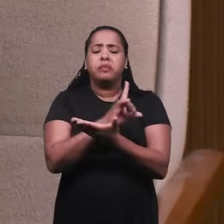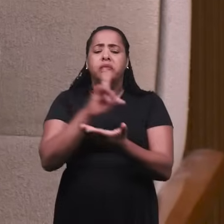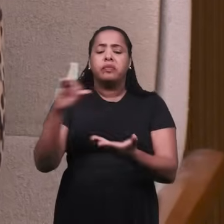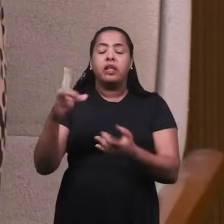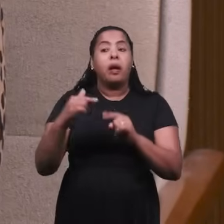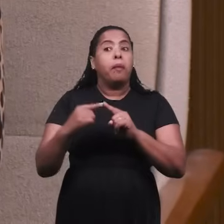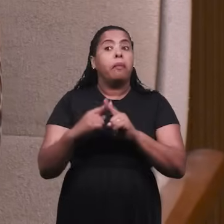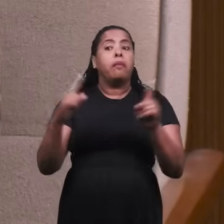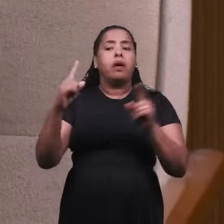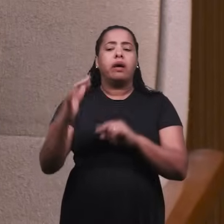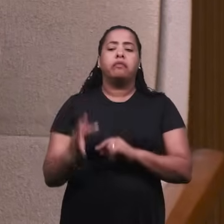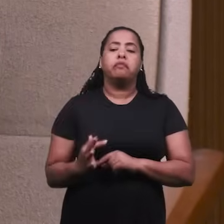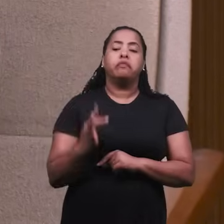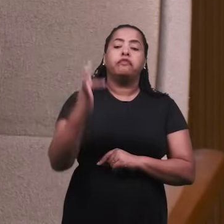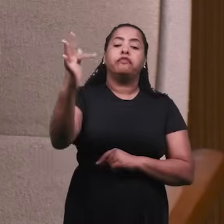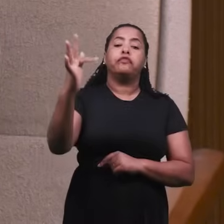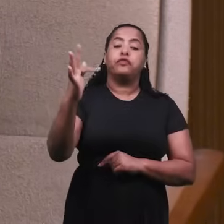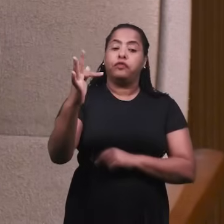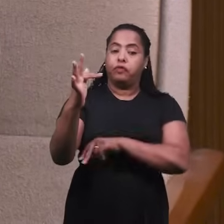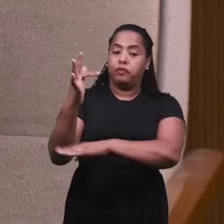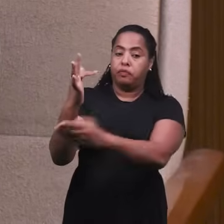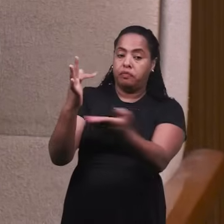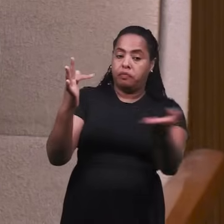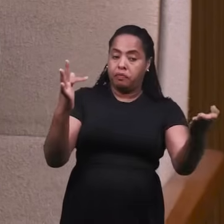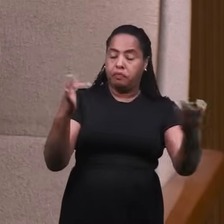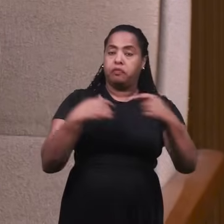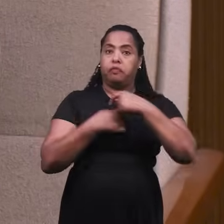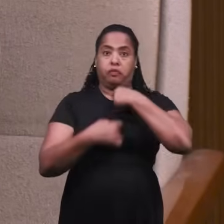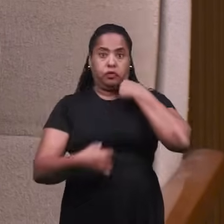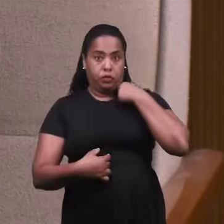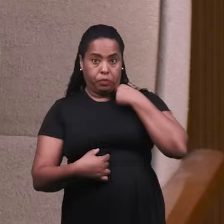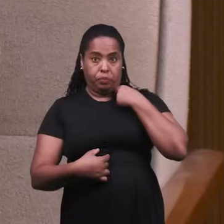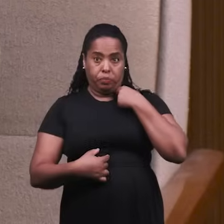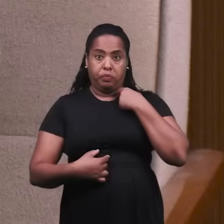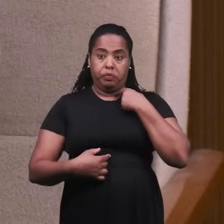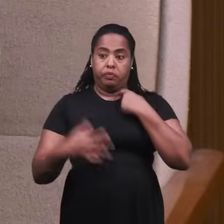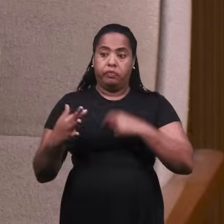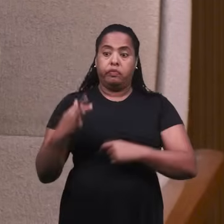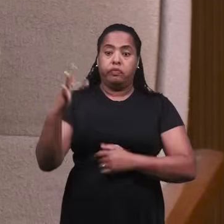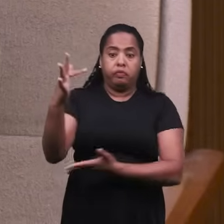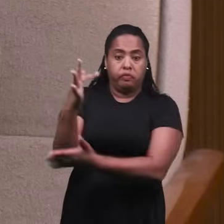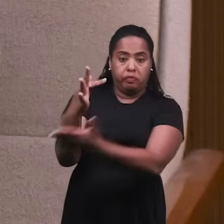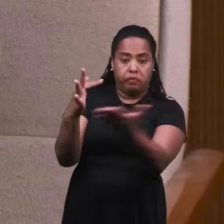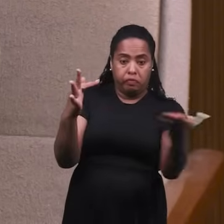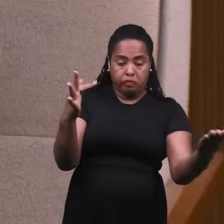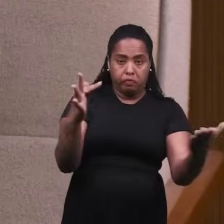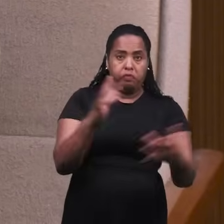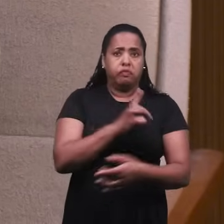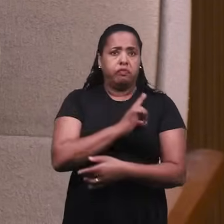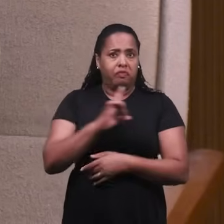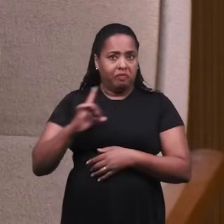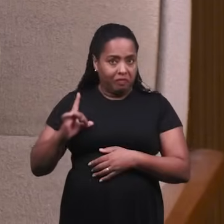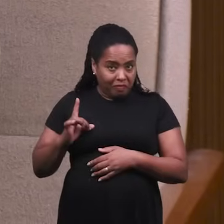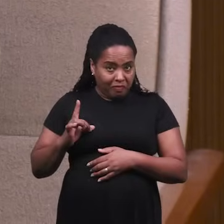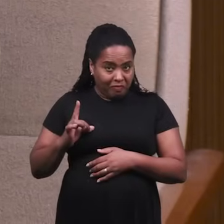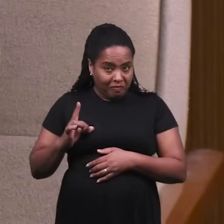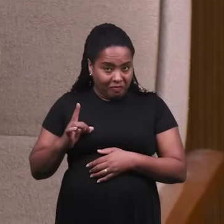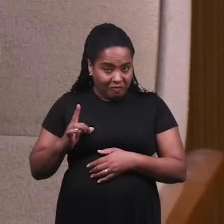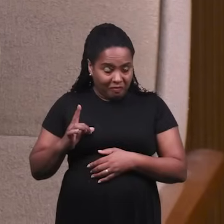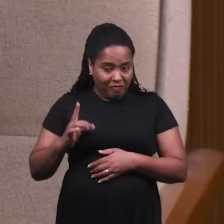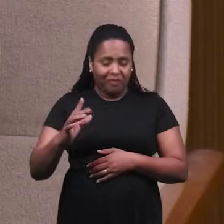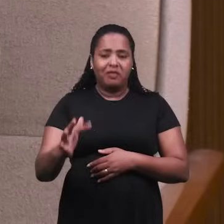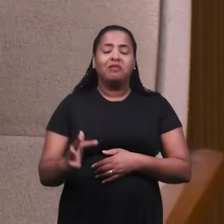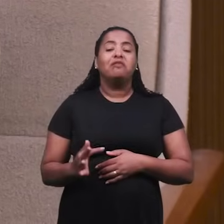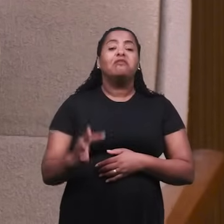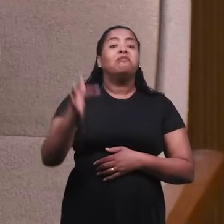mas para futuros obreiros, futuros diáconos, né, vou usar